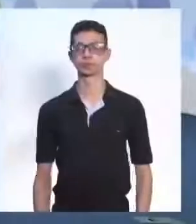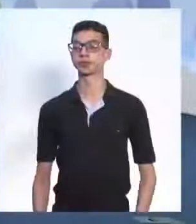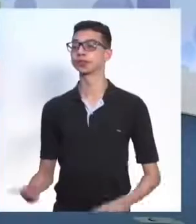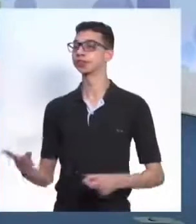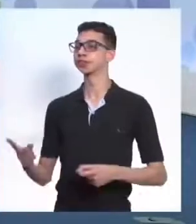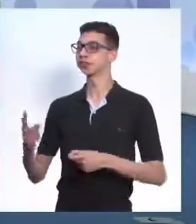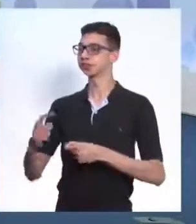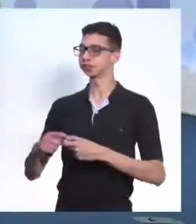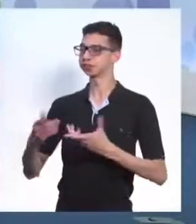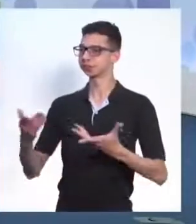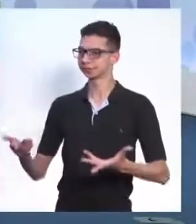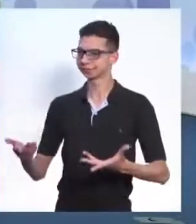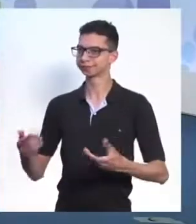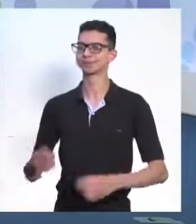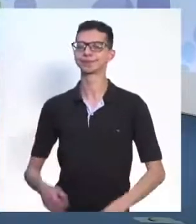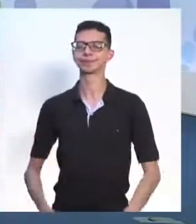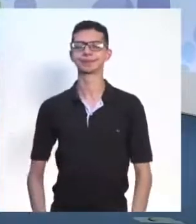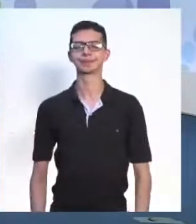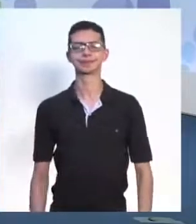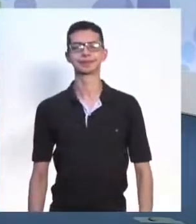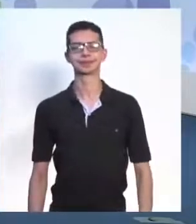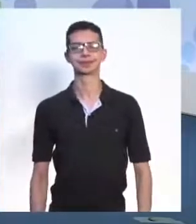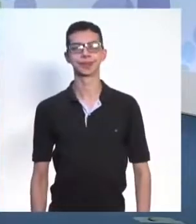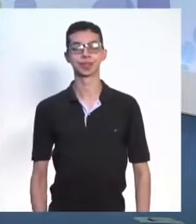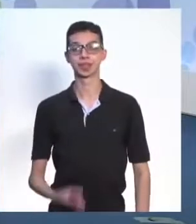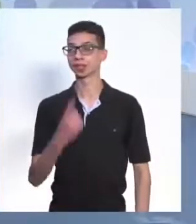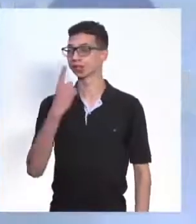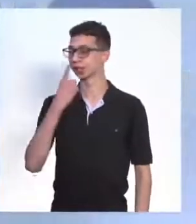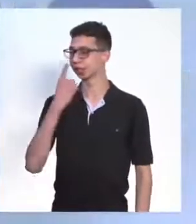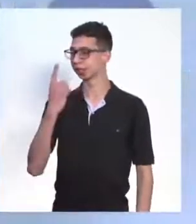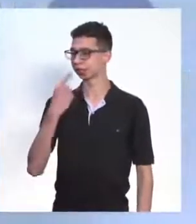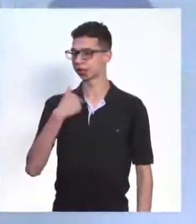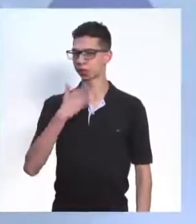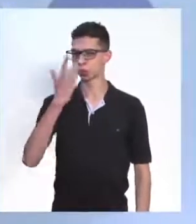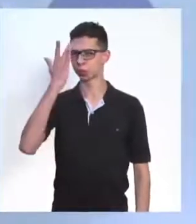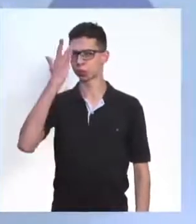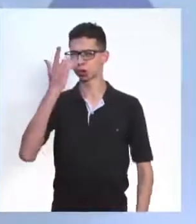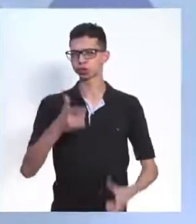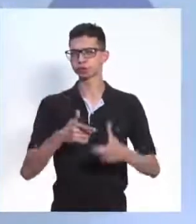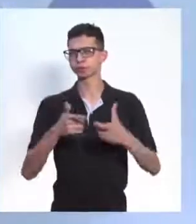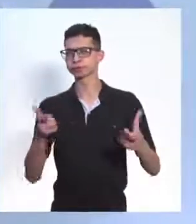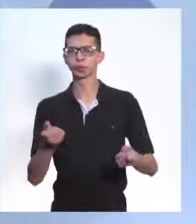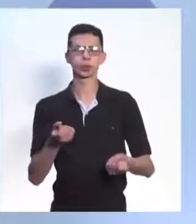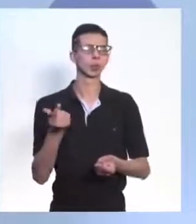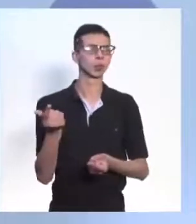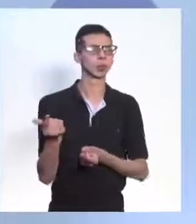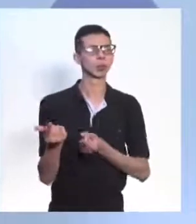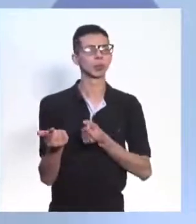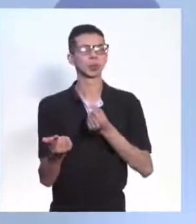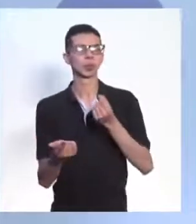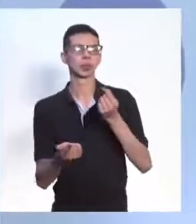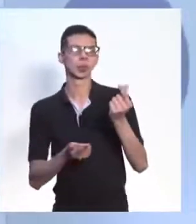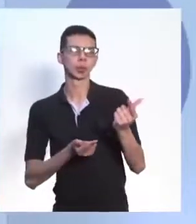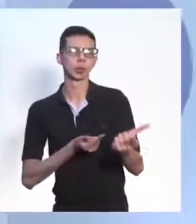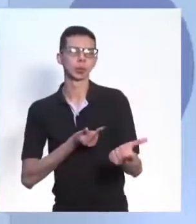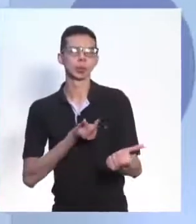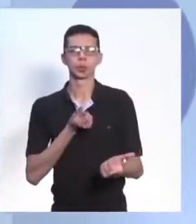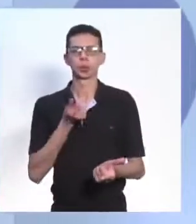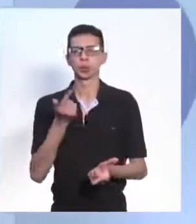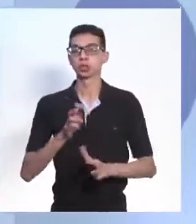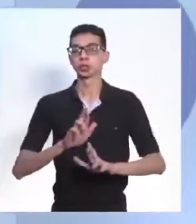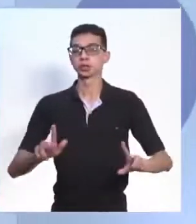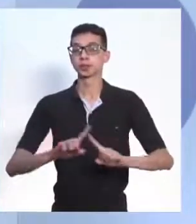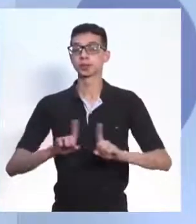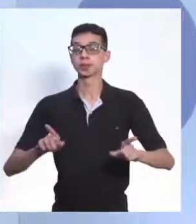Retornamos aqui, né, Ale? Olha, aqui eu acho que quase que unânime. Um ou outro colocou diferente, mas acredito que seja unânime